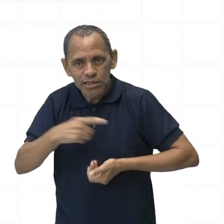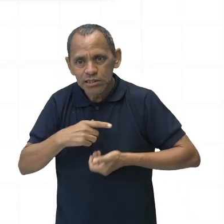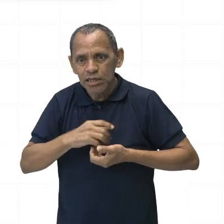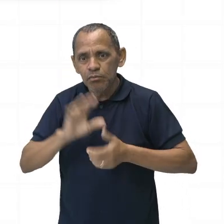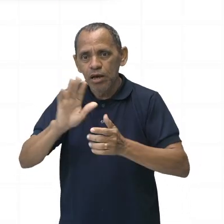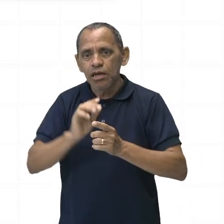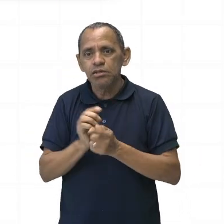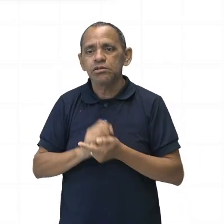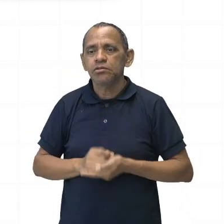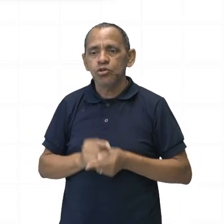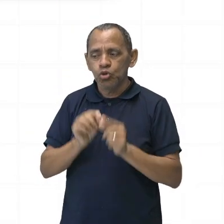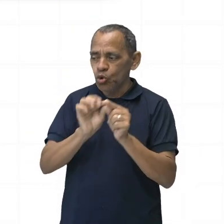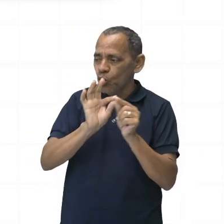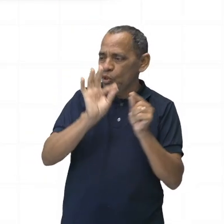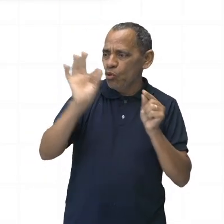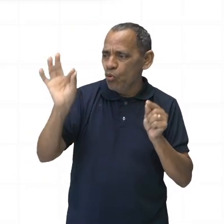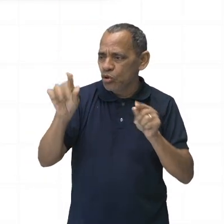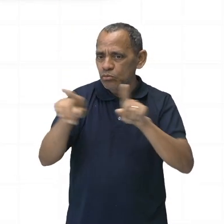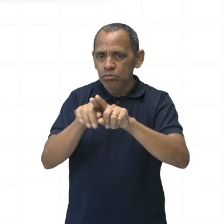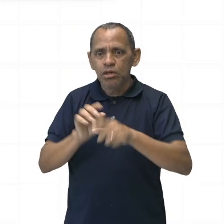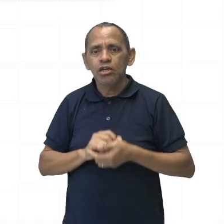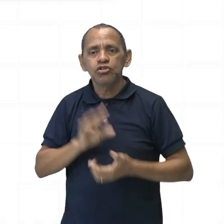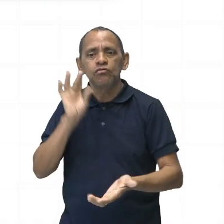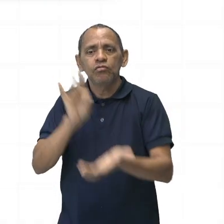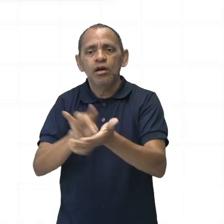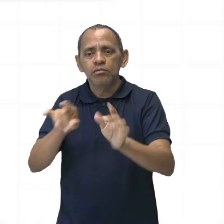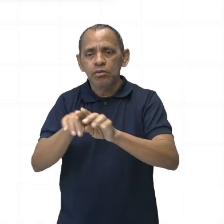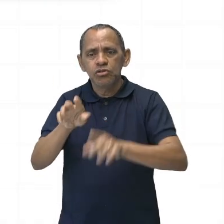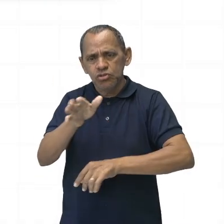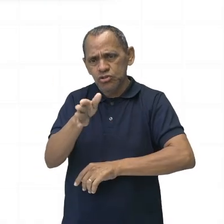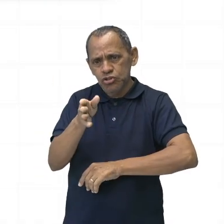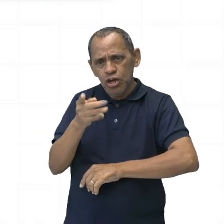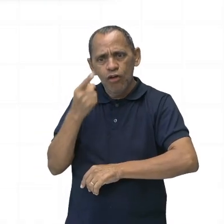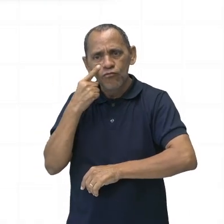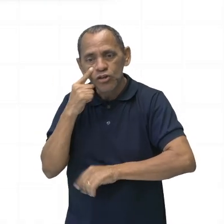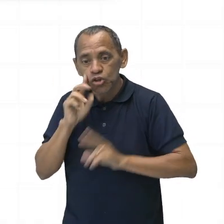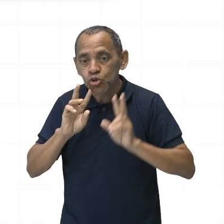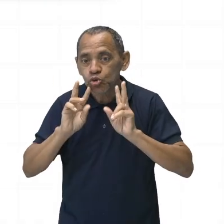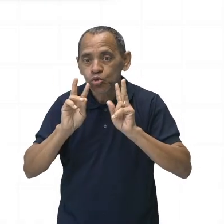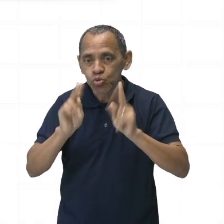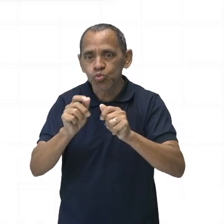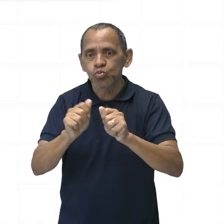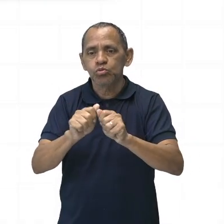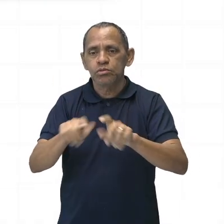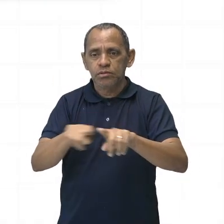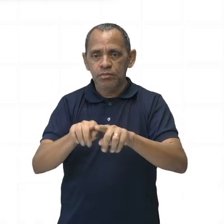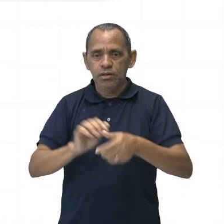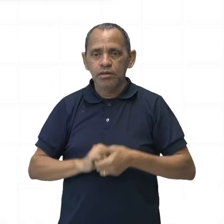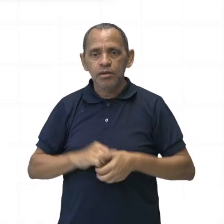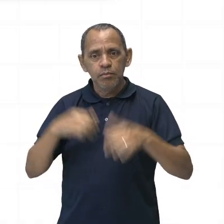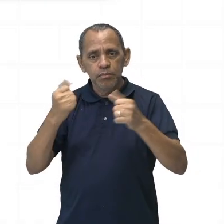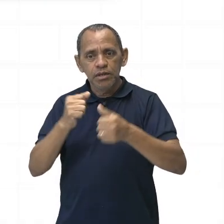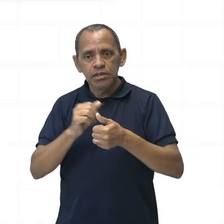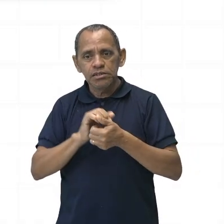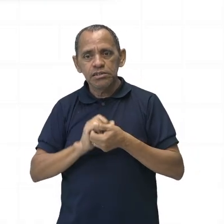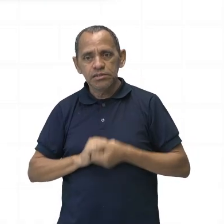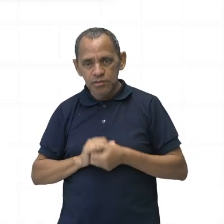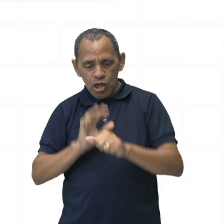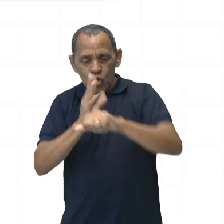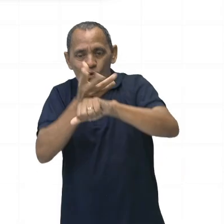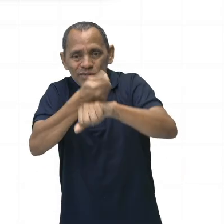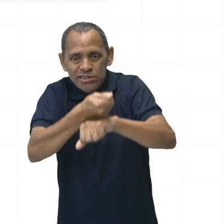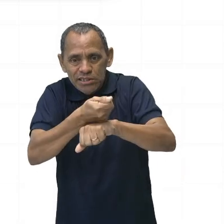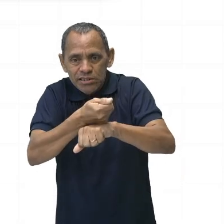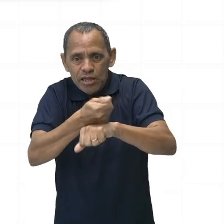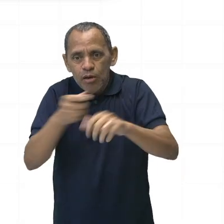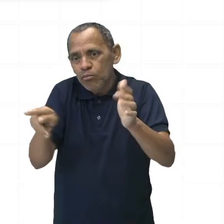de tudo. Então, é preciso convencer-se que é próprio de uma civilização plenamente humana respeitar e